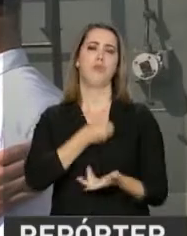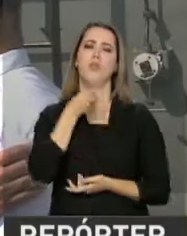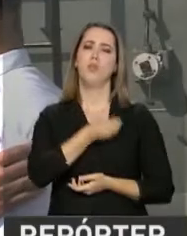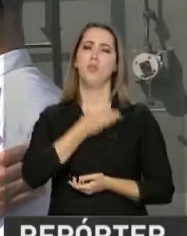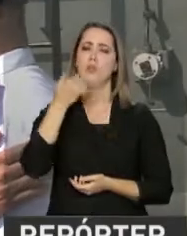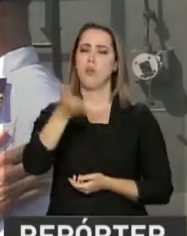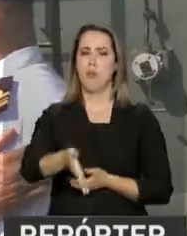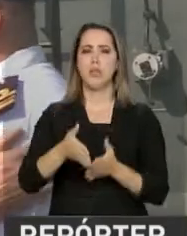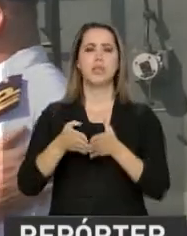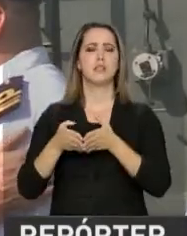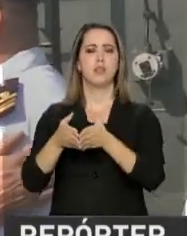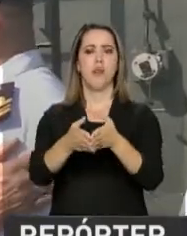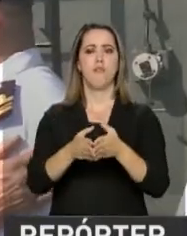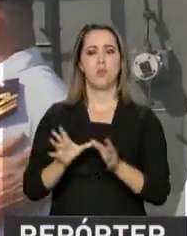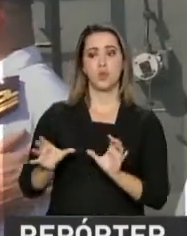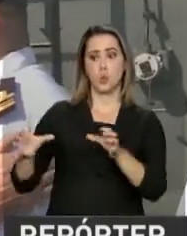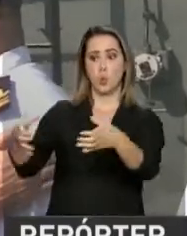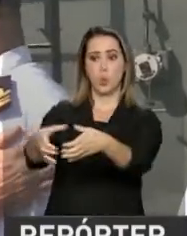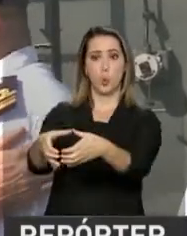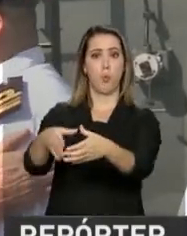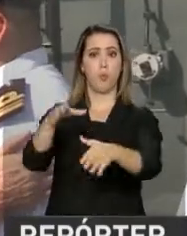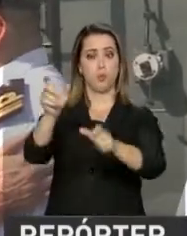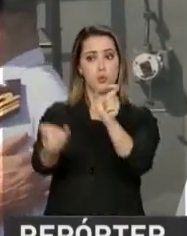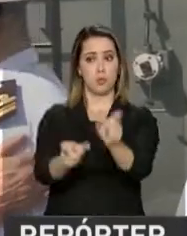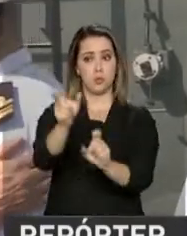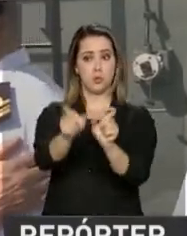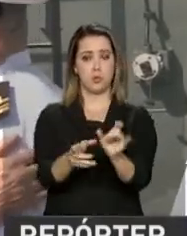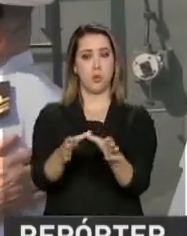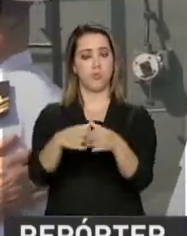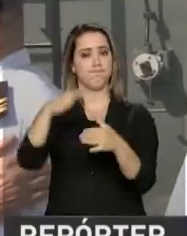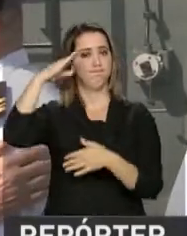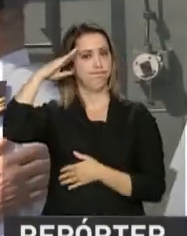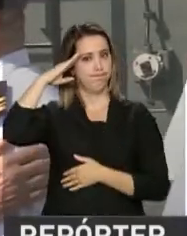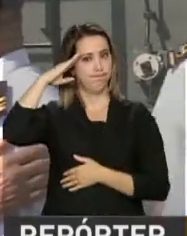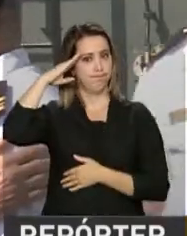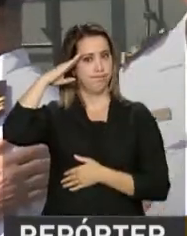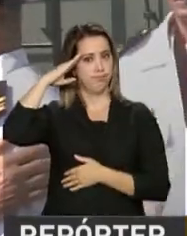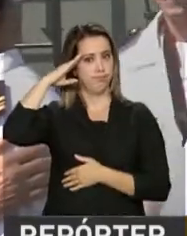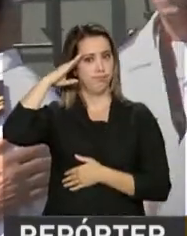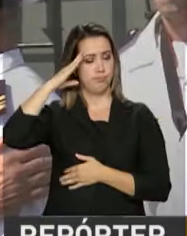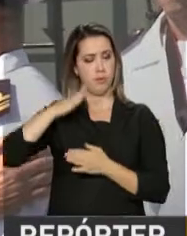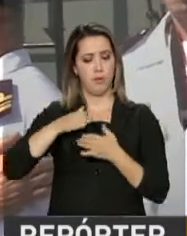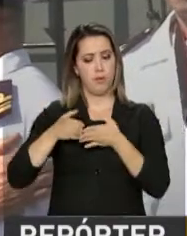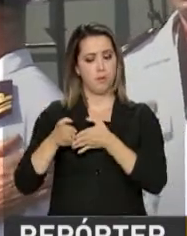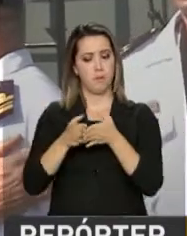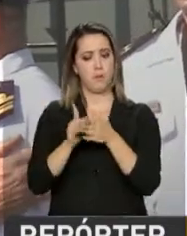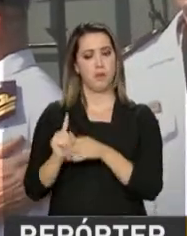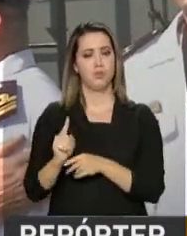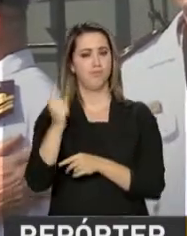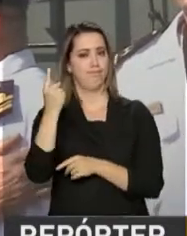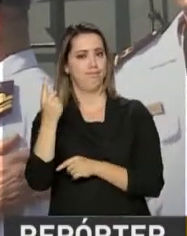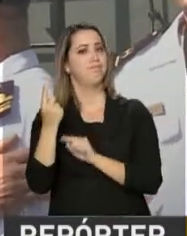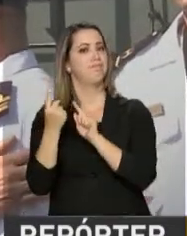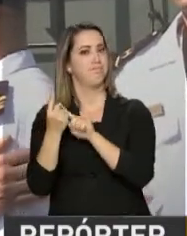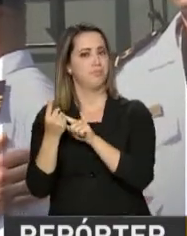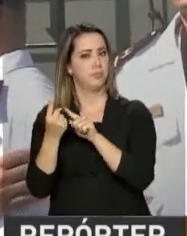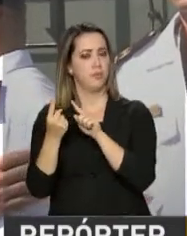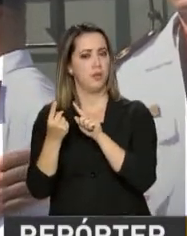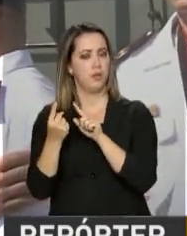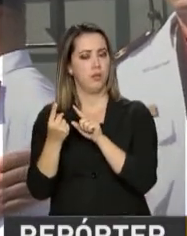Esse navio, essa tripulação da Marinha, ela é, de um lado,